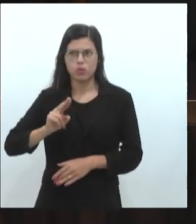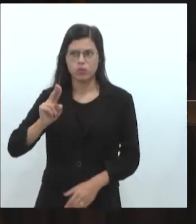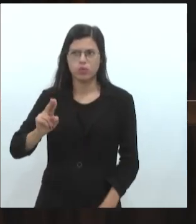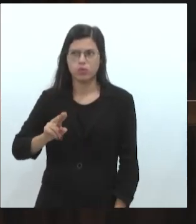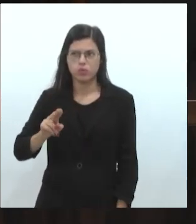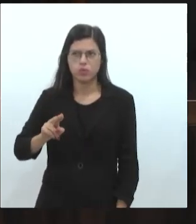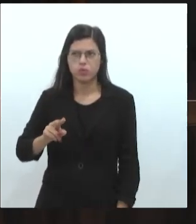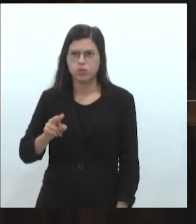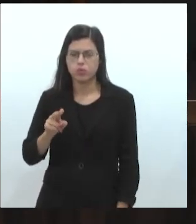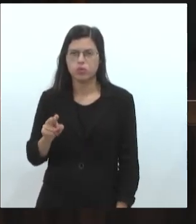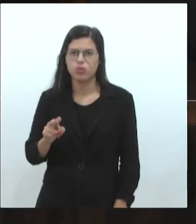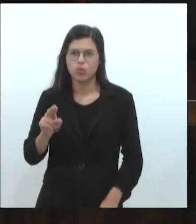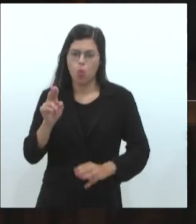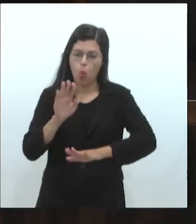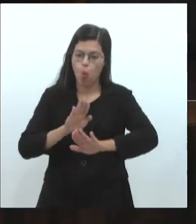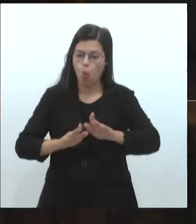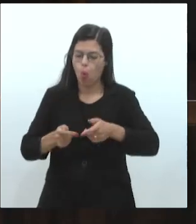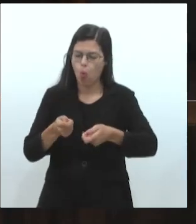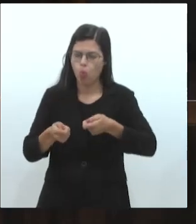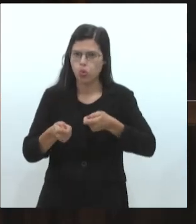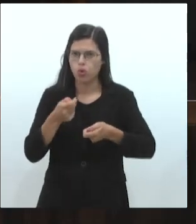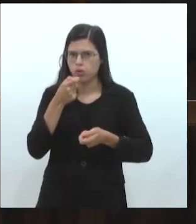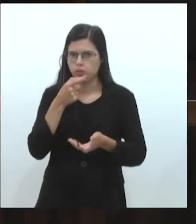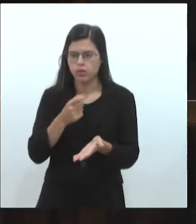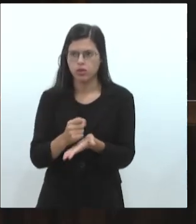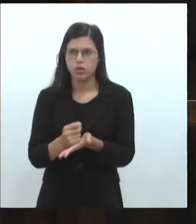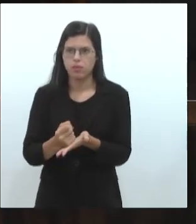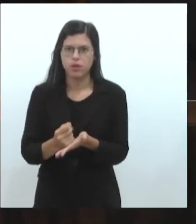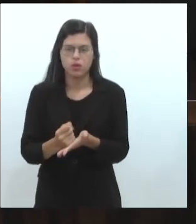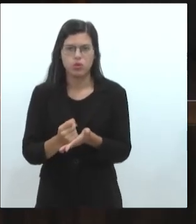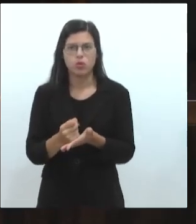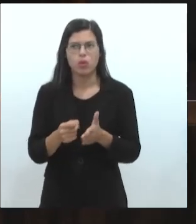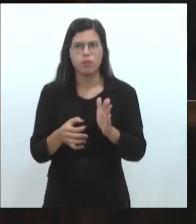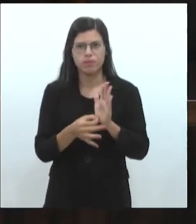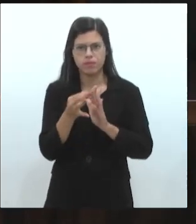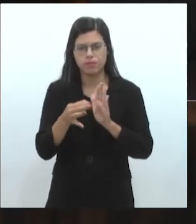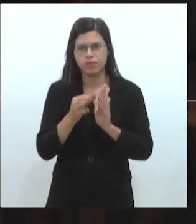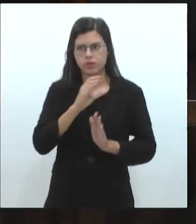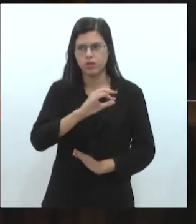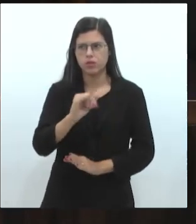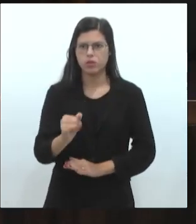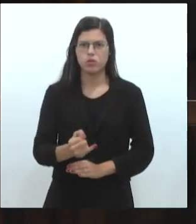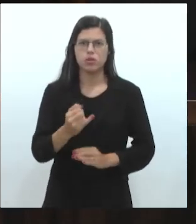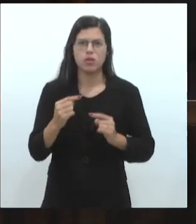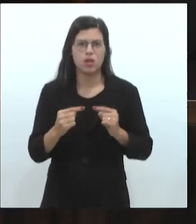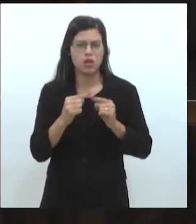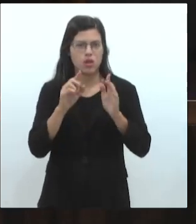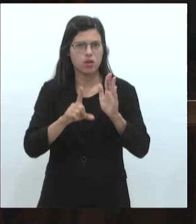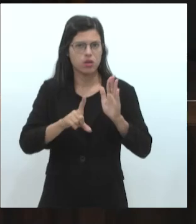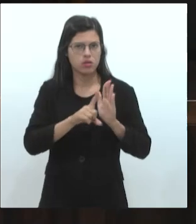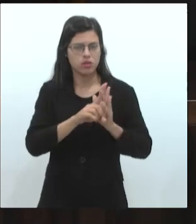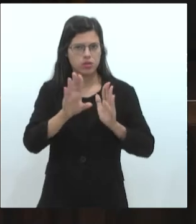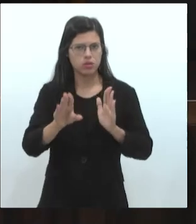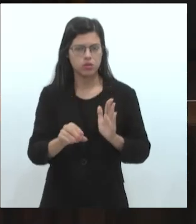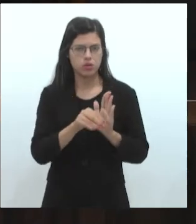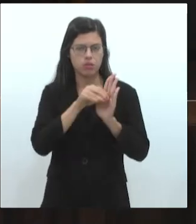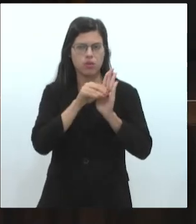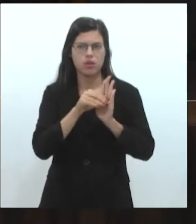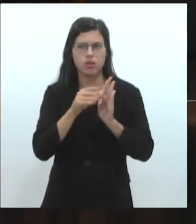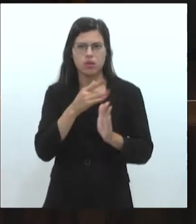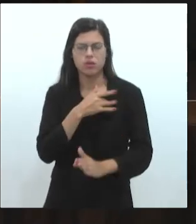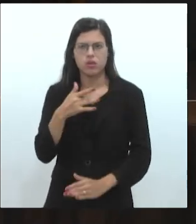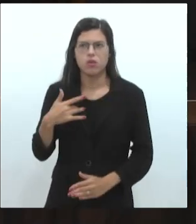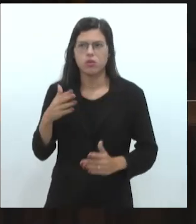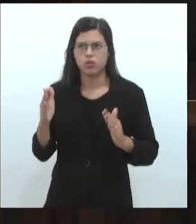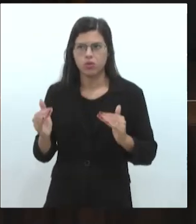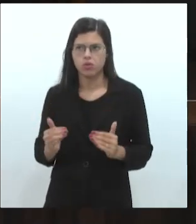de Medicamentos. Pareceres das comissões de Constituição e Justiça pela legalidade, com emendas de saúde